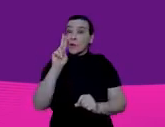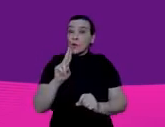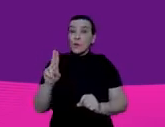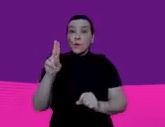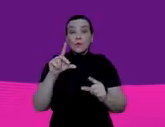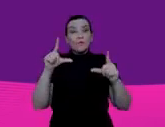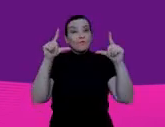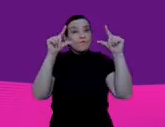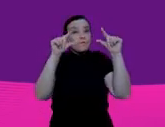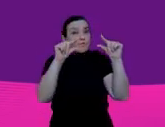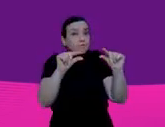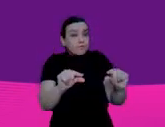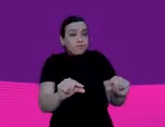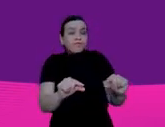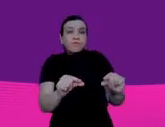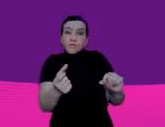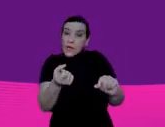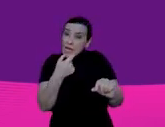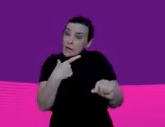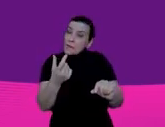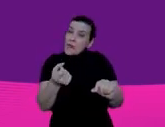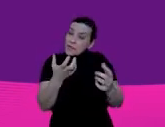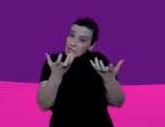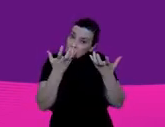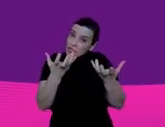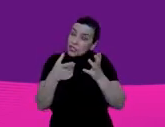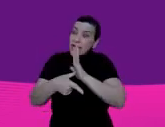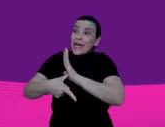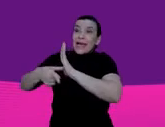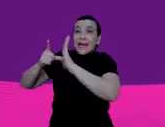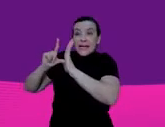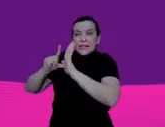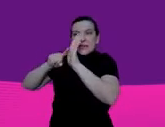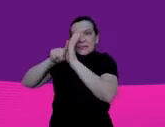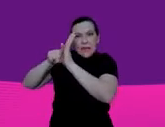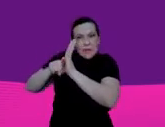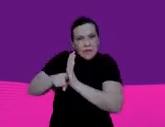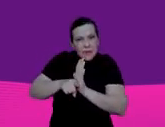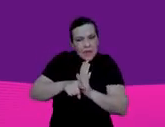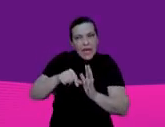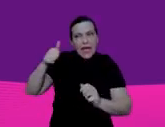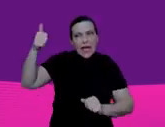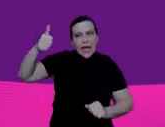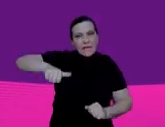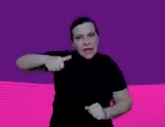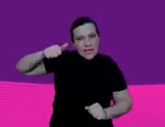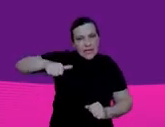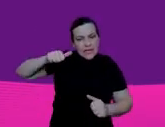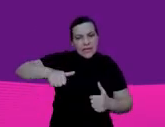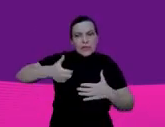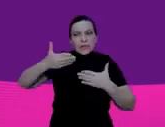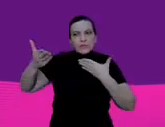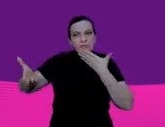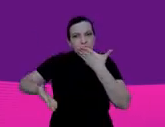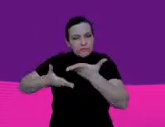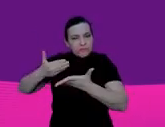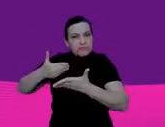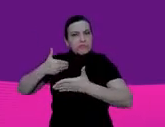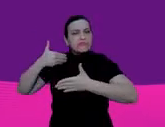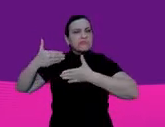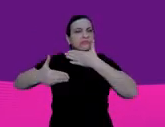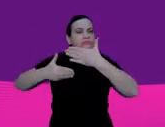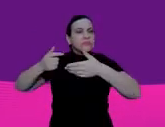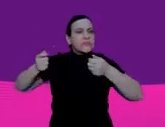nos pacientes. Então, avaliando as prescrições de tratamento automaticamente, a gente tem uma melhora que a gente busca, uma